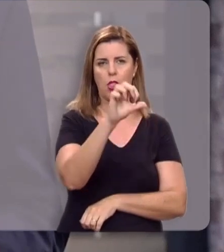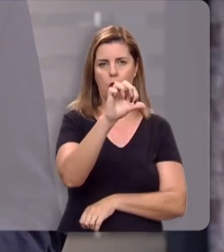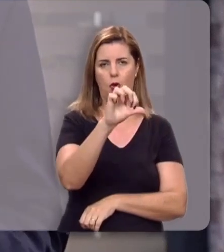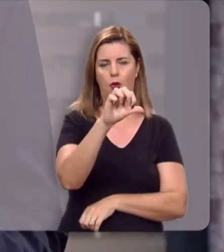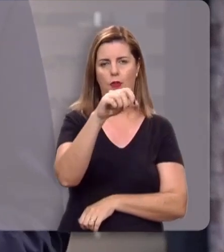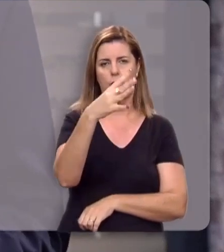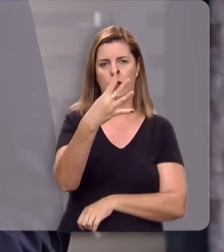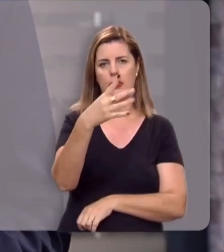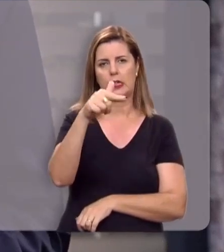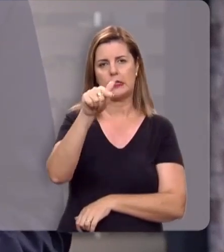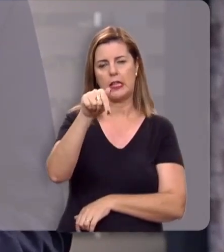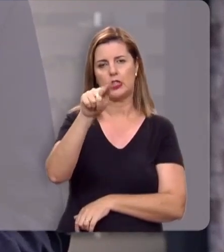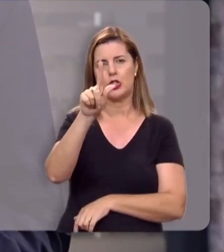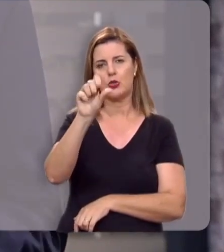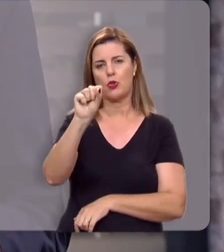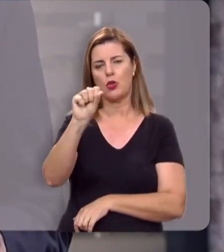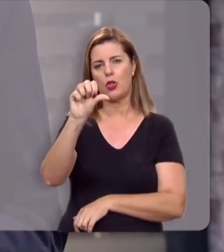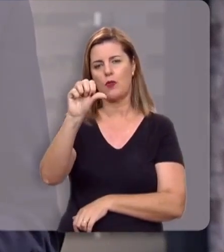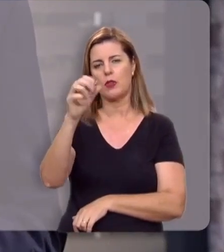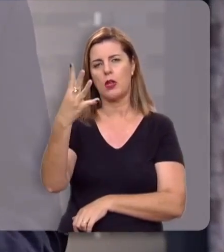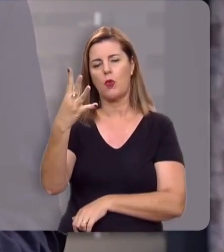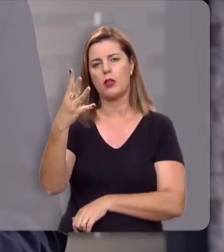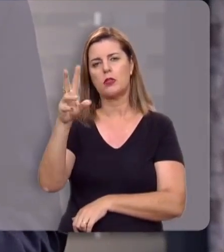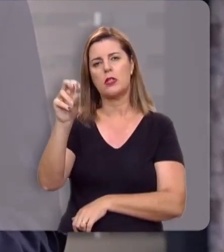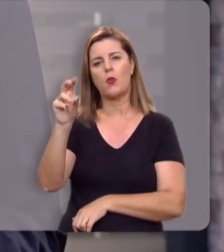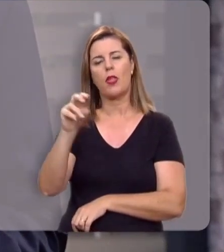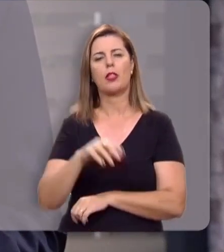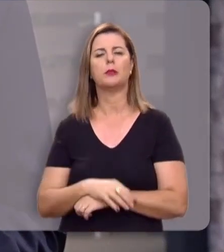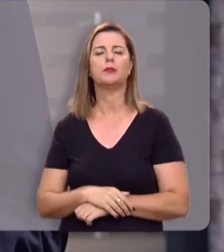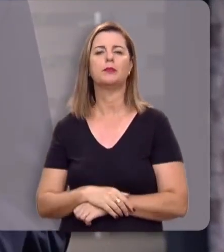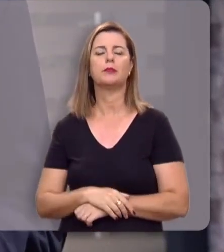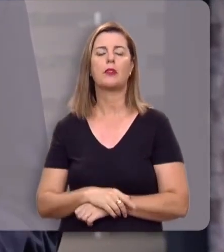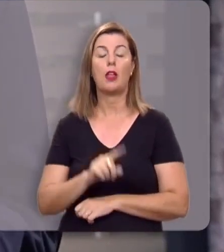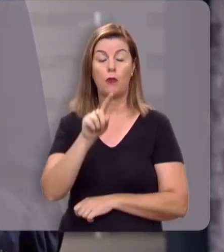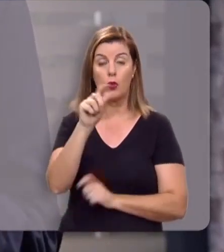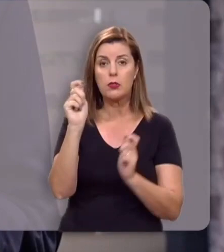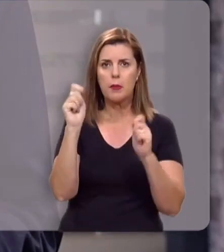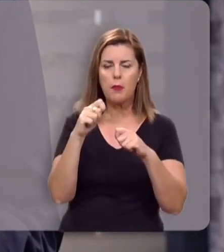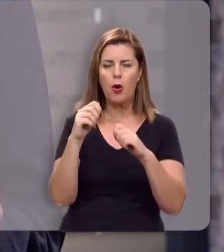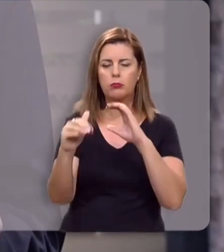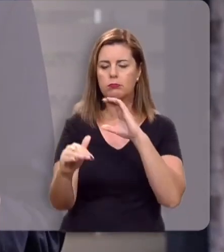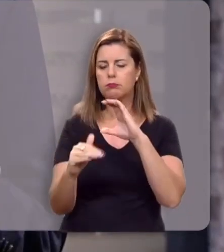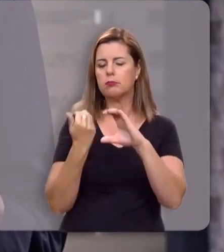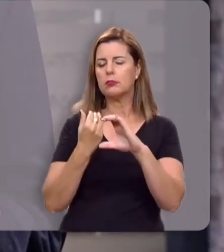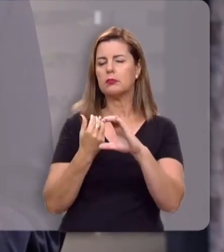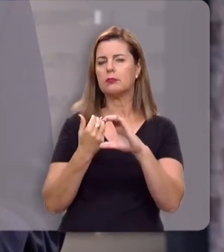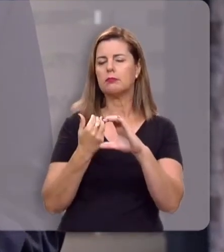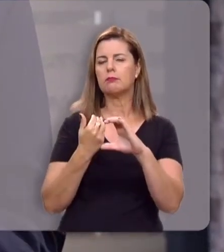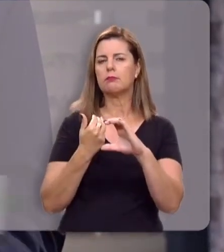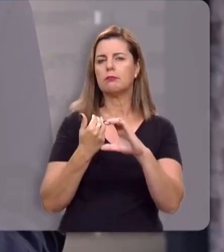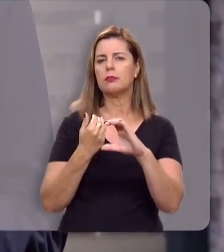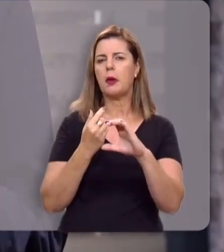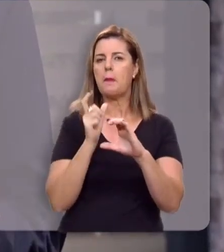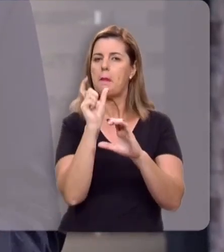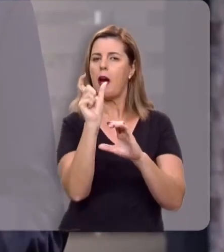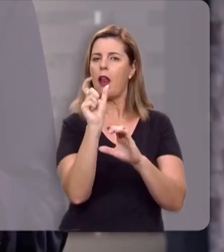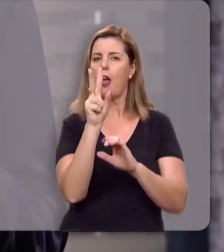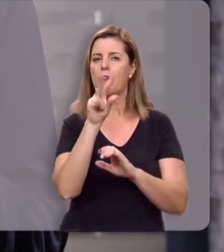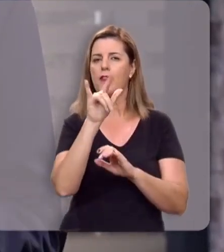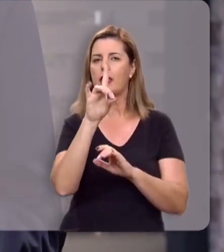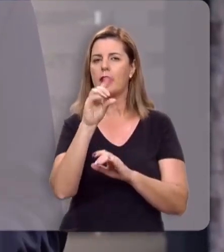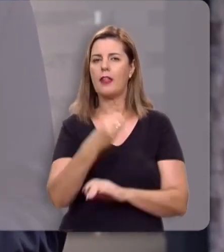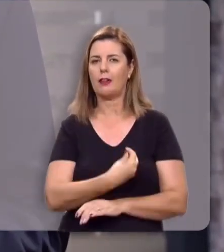11 947 18 94 50. E você vai mandar a seguinte mensagem, a